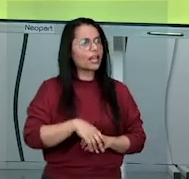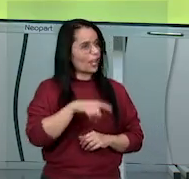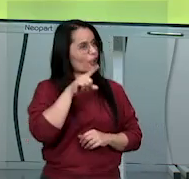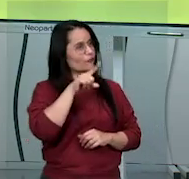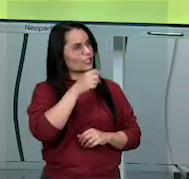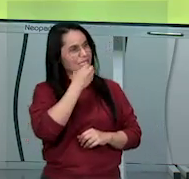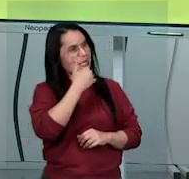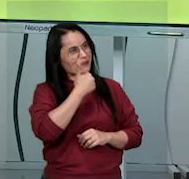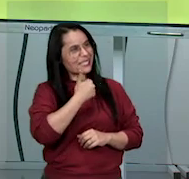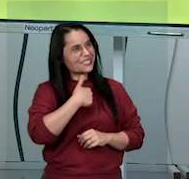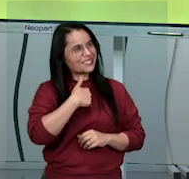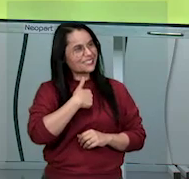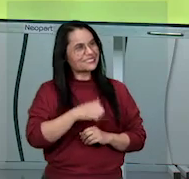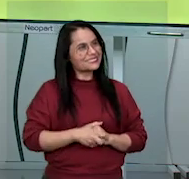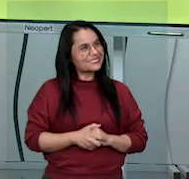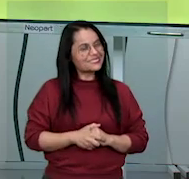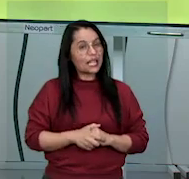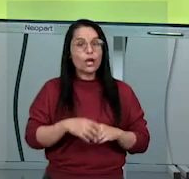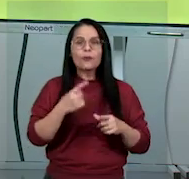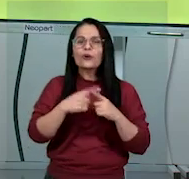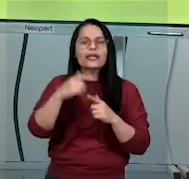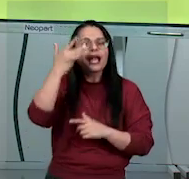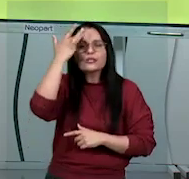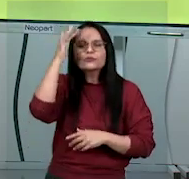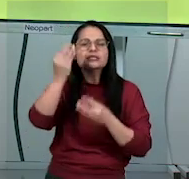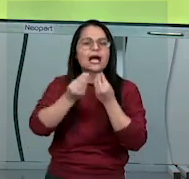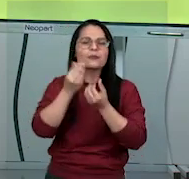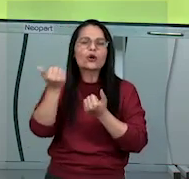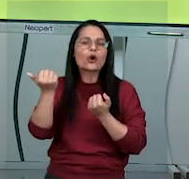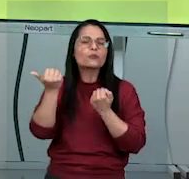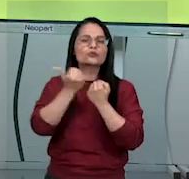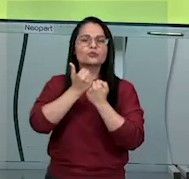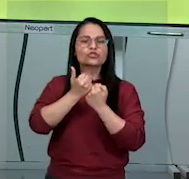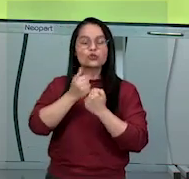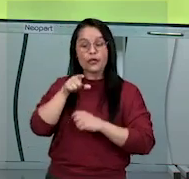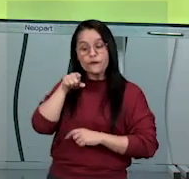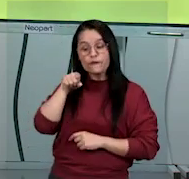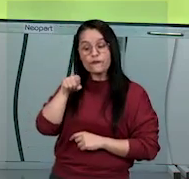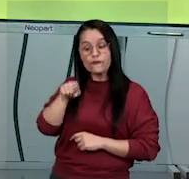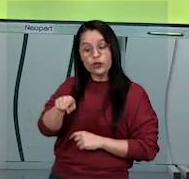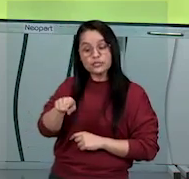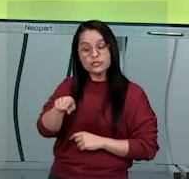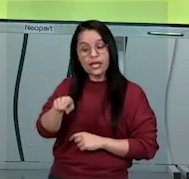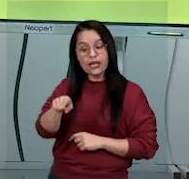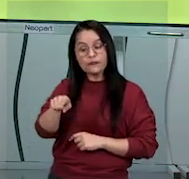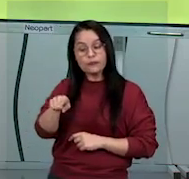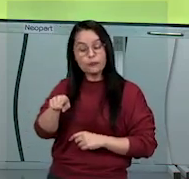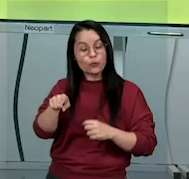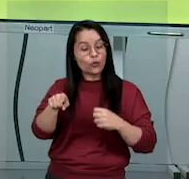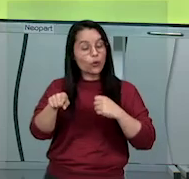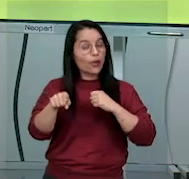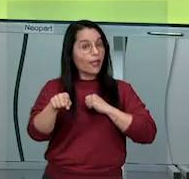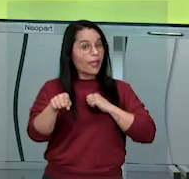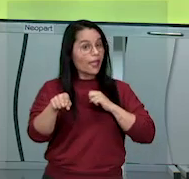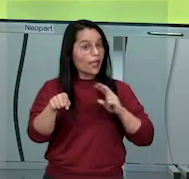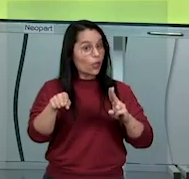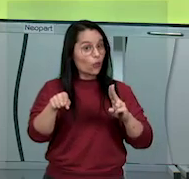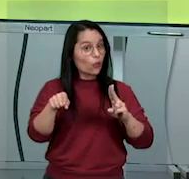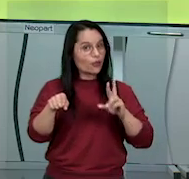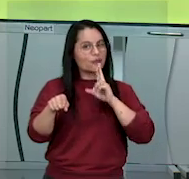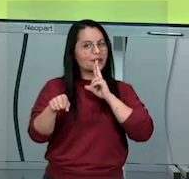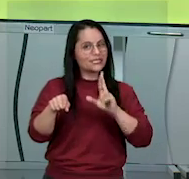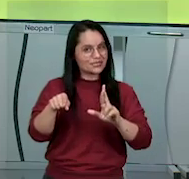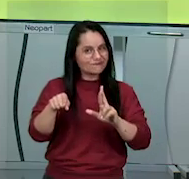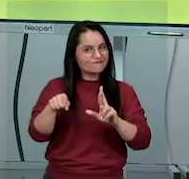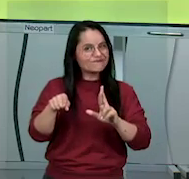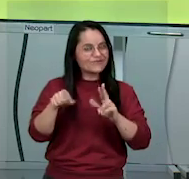tá boa. E o quê? Porque ela não sabe substituir o você, que você falou para ela, por eu tô boa, não